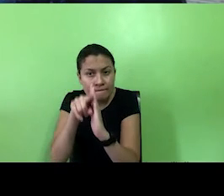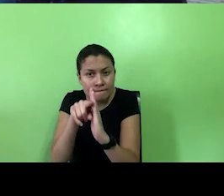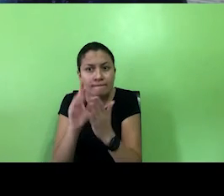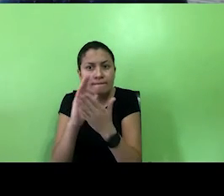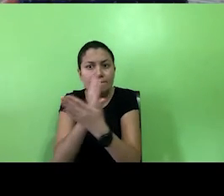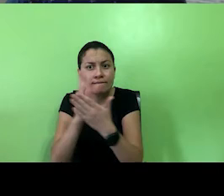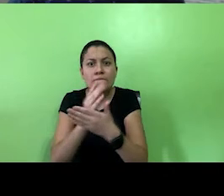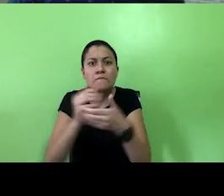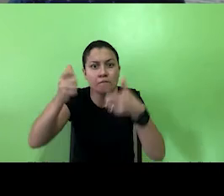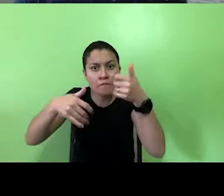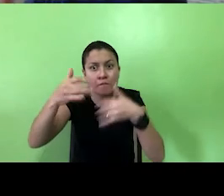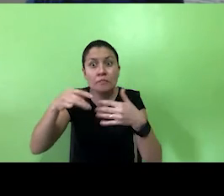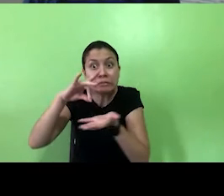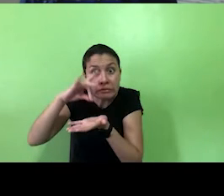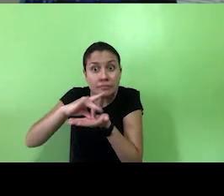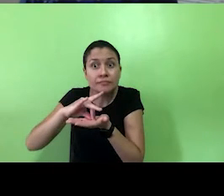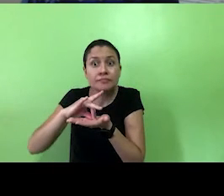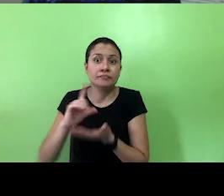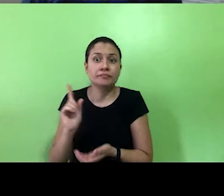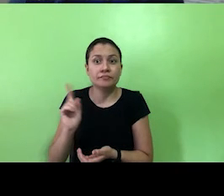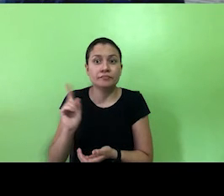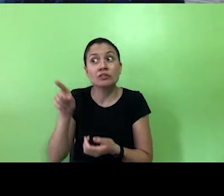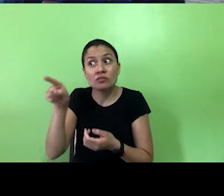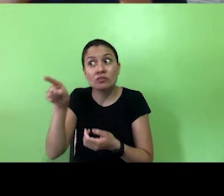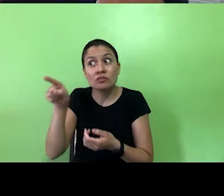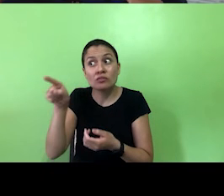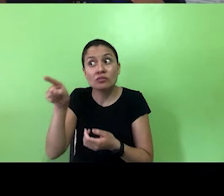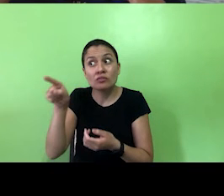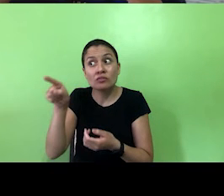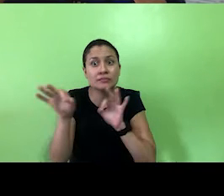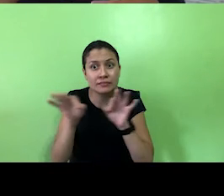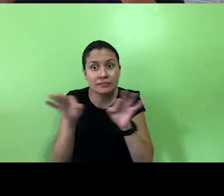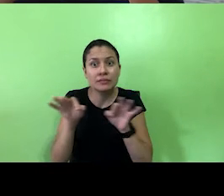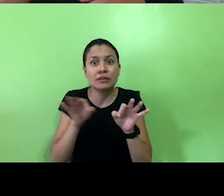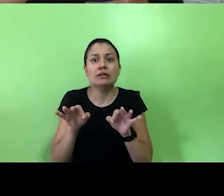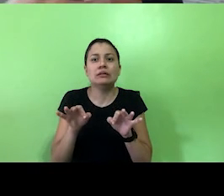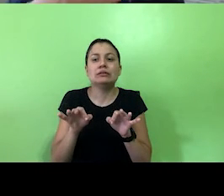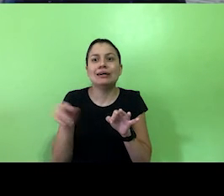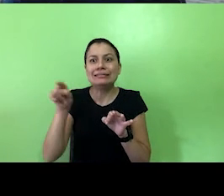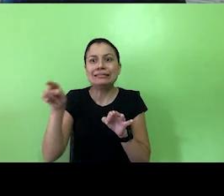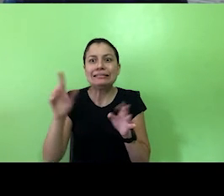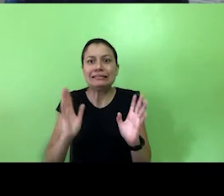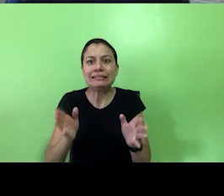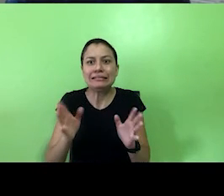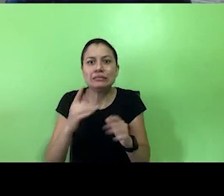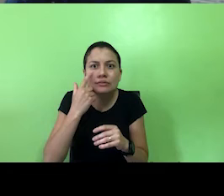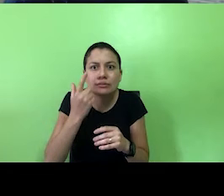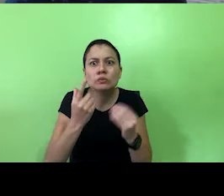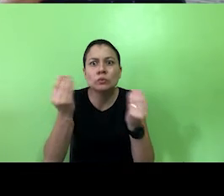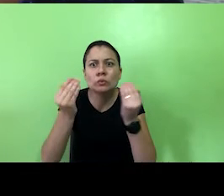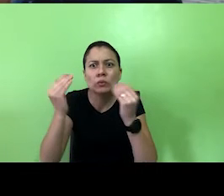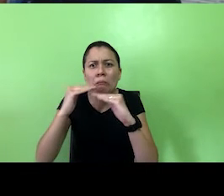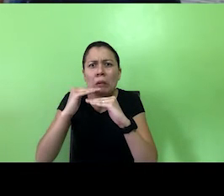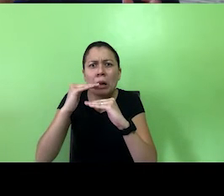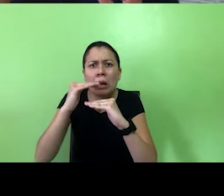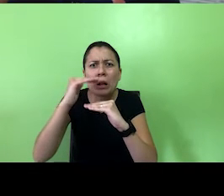algumas atividades, ele também não é real, a gente vai te passar e você vai precisar executar. Então, ele já estava lidando com duas camadas de abstração. E, em cima